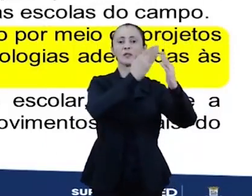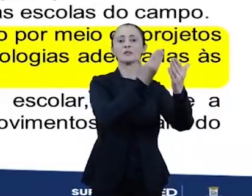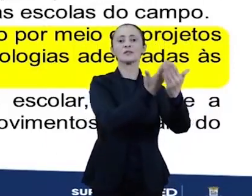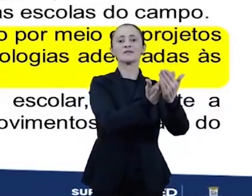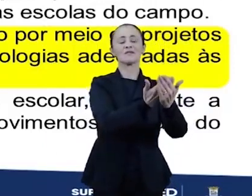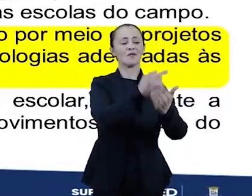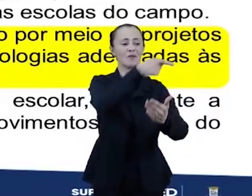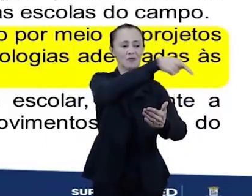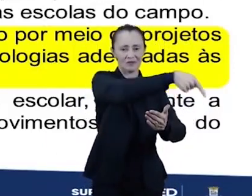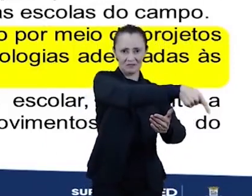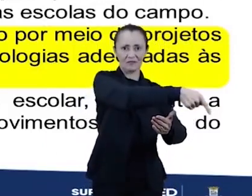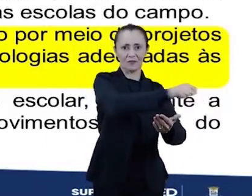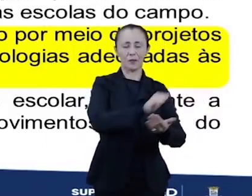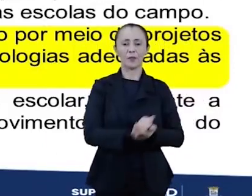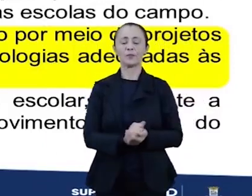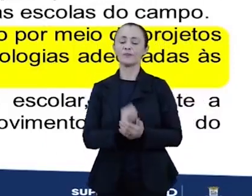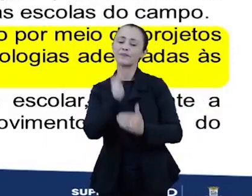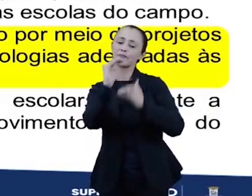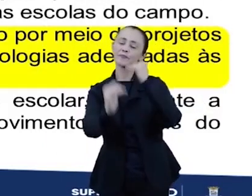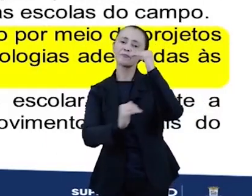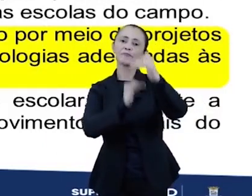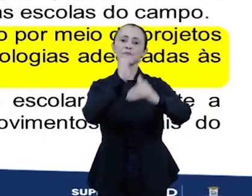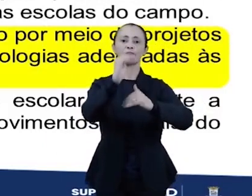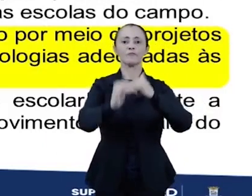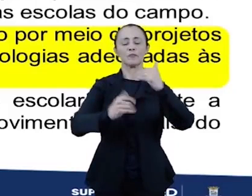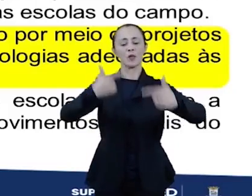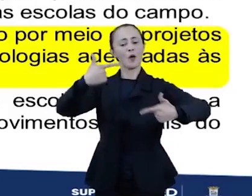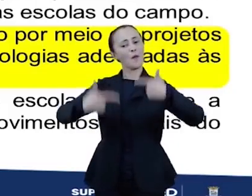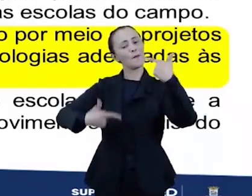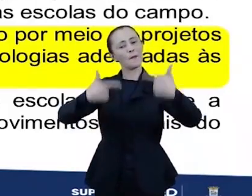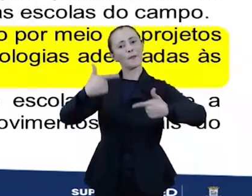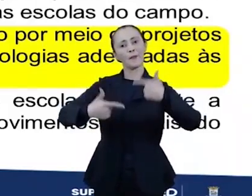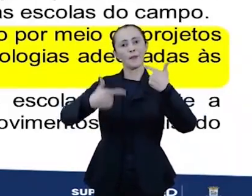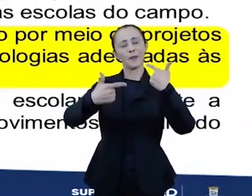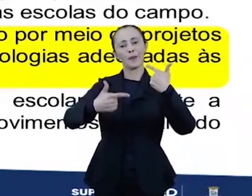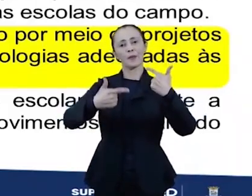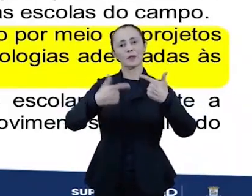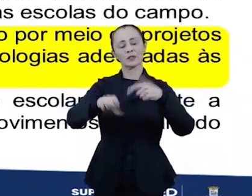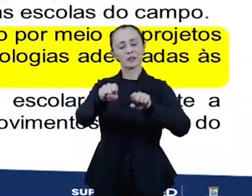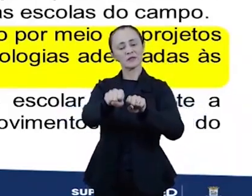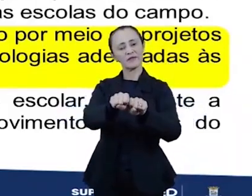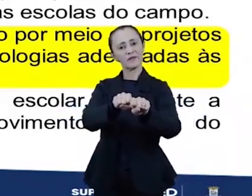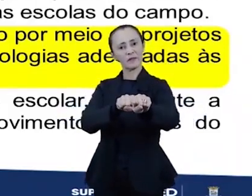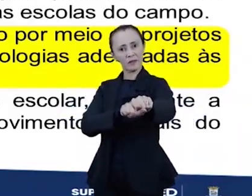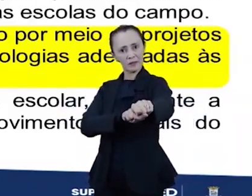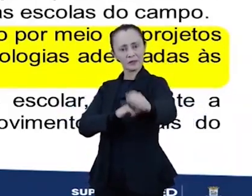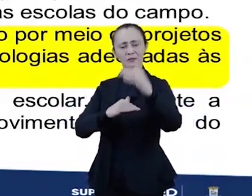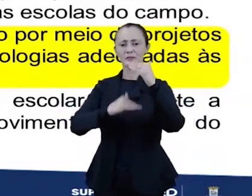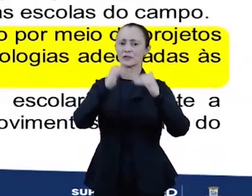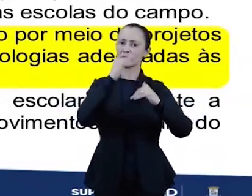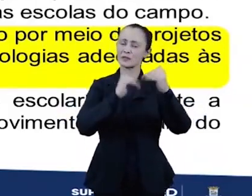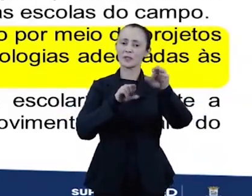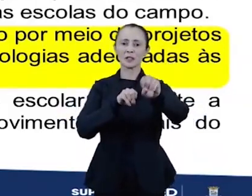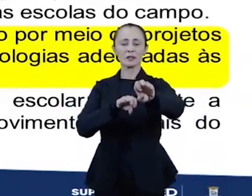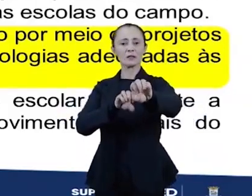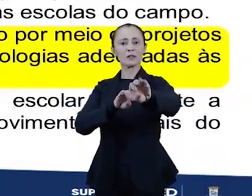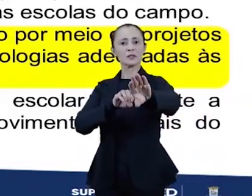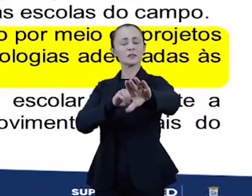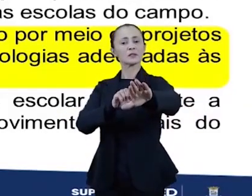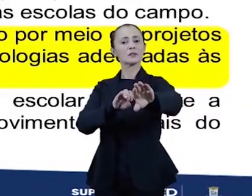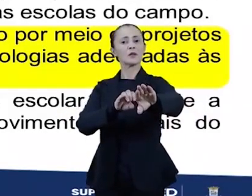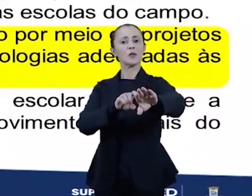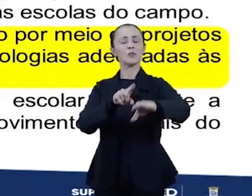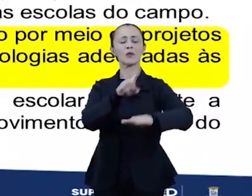campo. Desenvolvimento de políticas de formação profissionais da educação para o atendimento